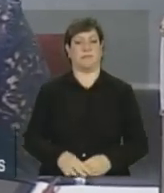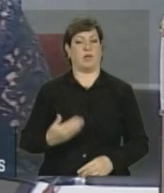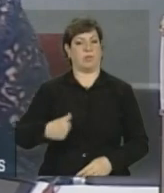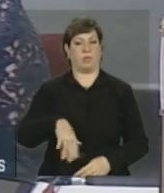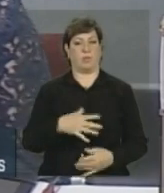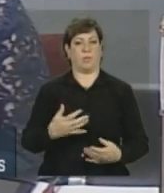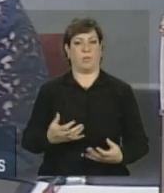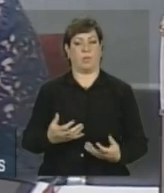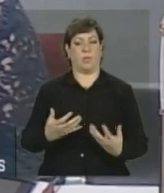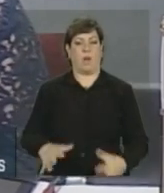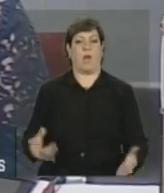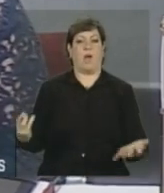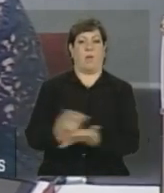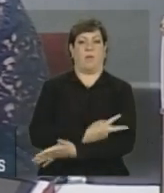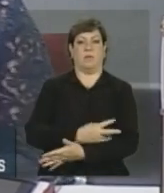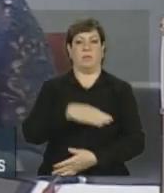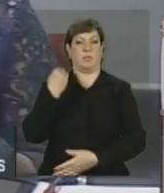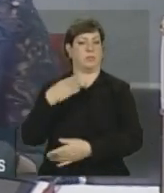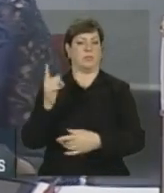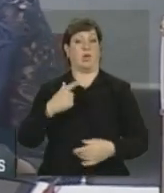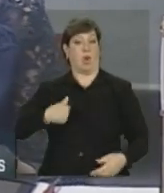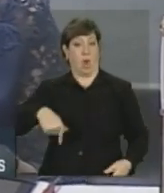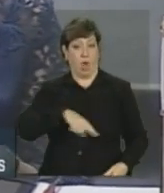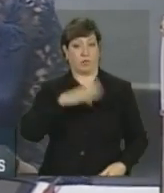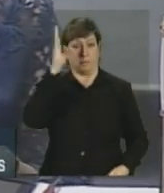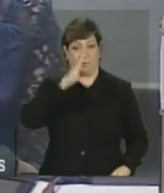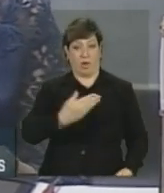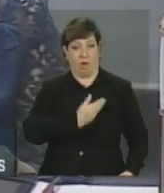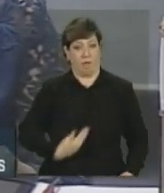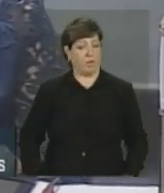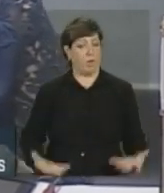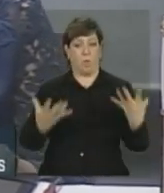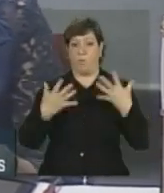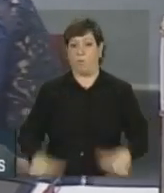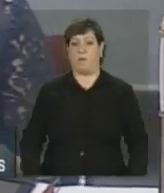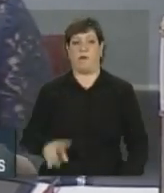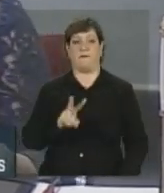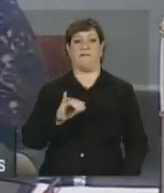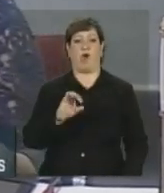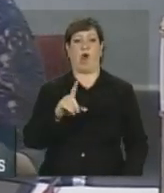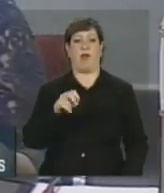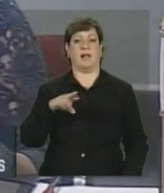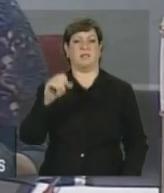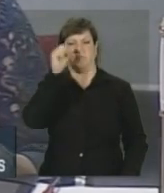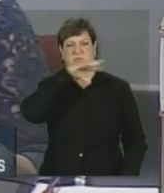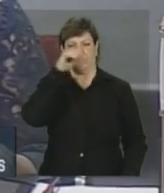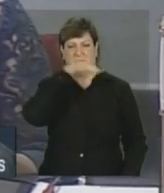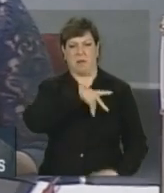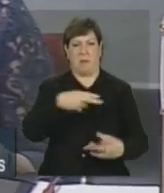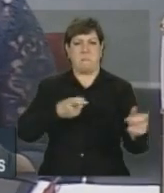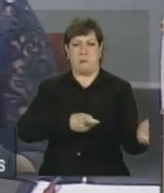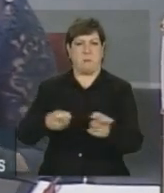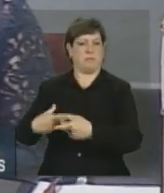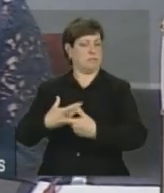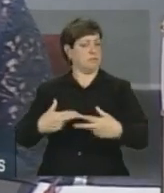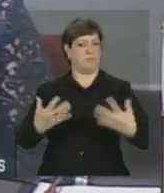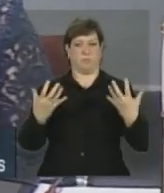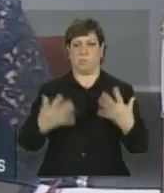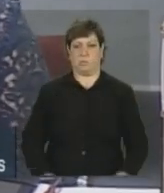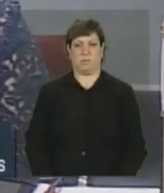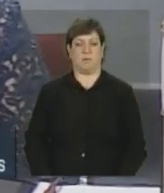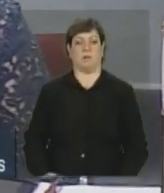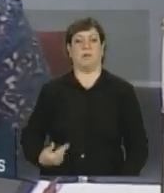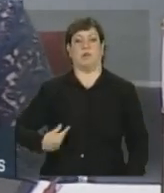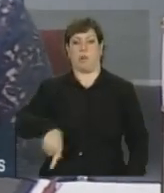Nosso governo, no Brasil, repudia a violência e as violações de direitos humanos e, ao mesmo tempo, é